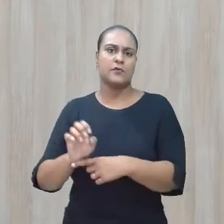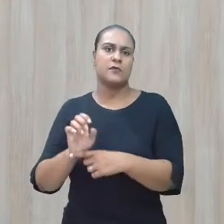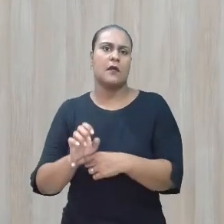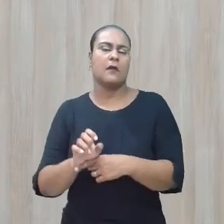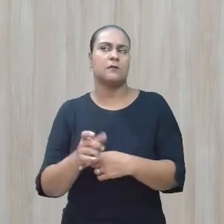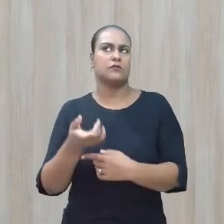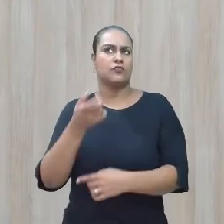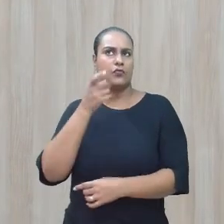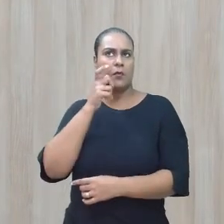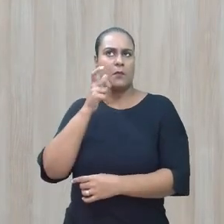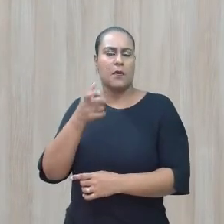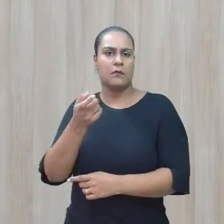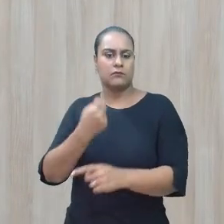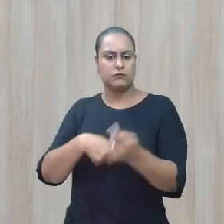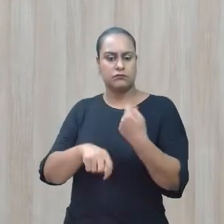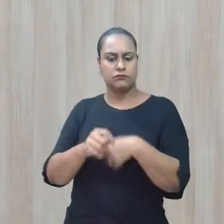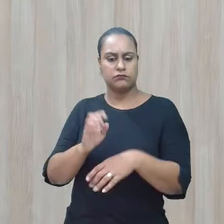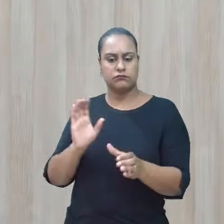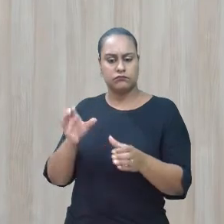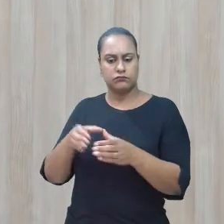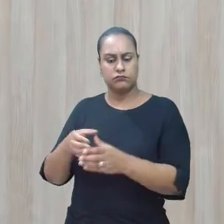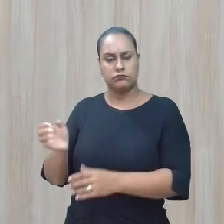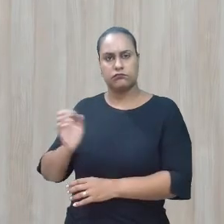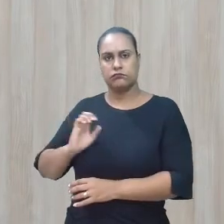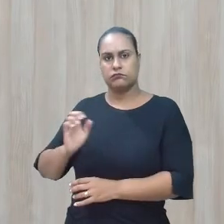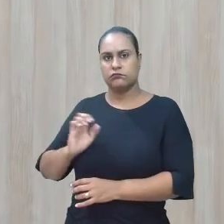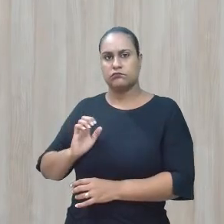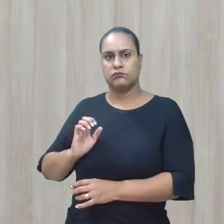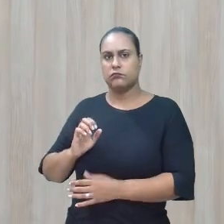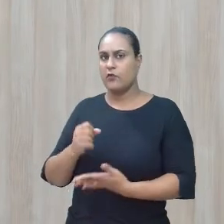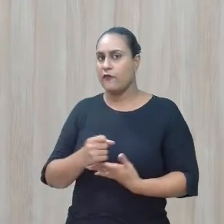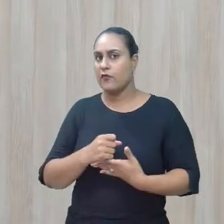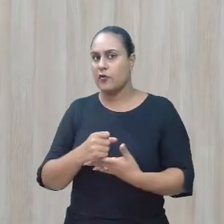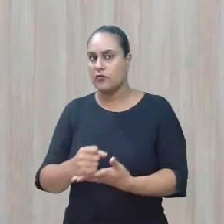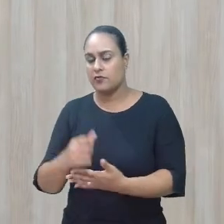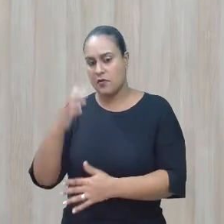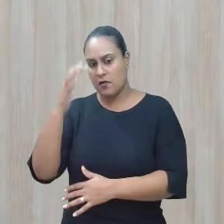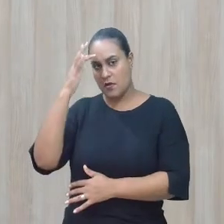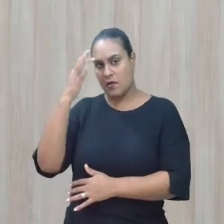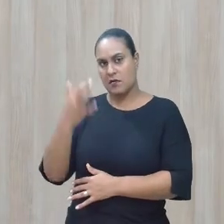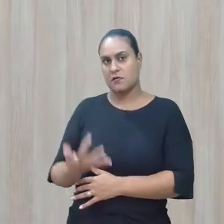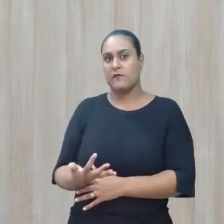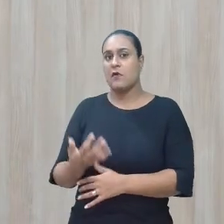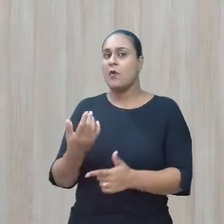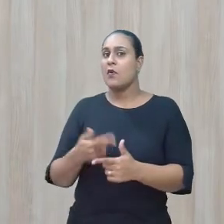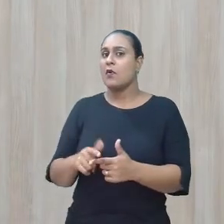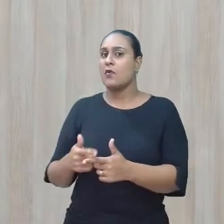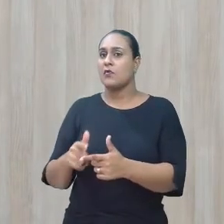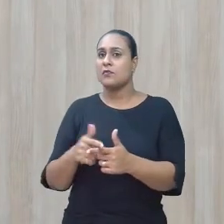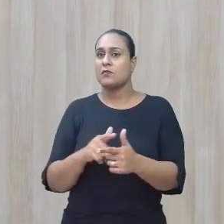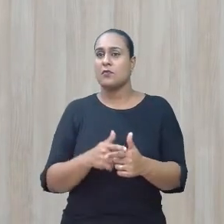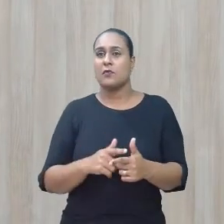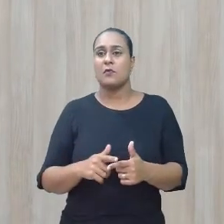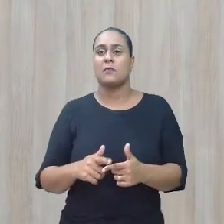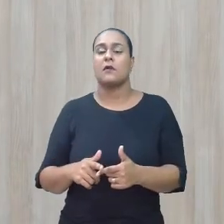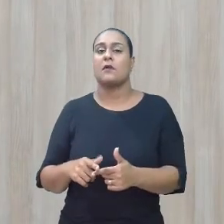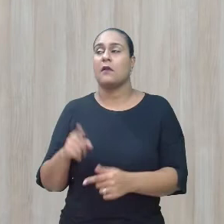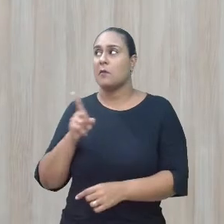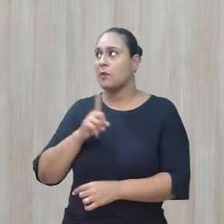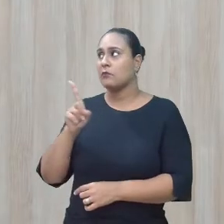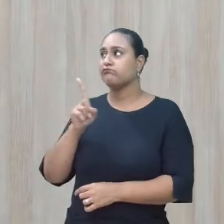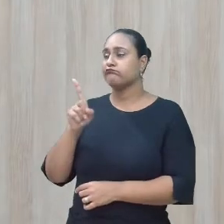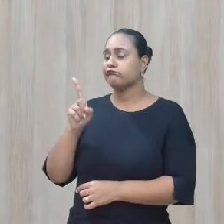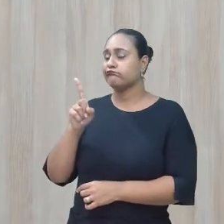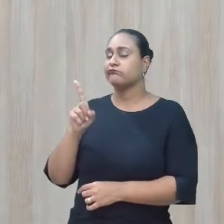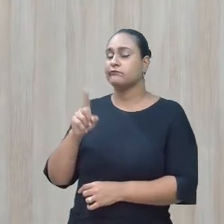interesses econômicos dessas elites. Não vai ajudar a resolver os problemas que essas províncias estavam